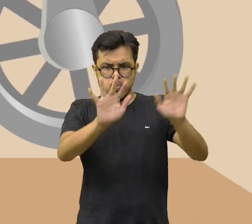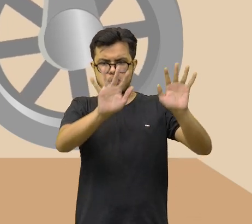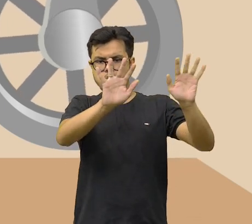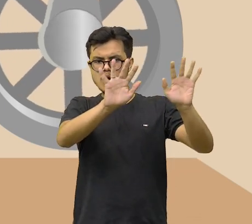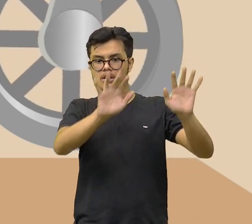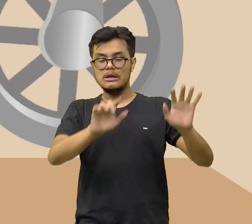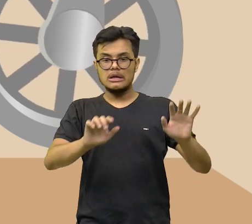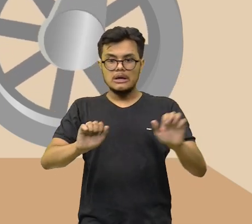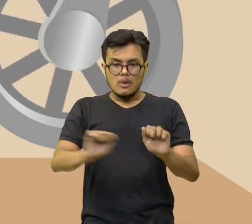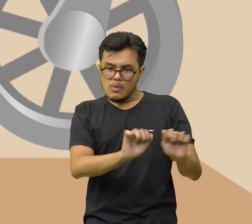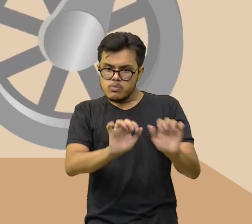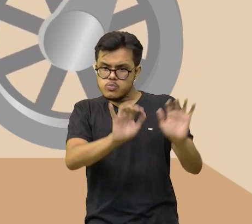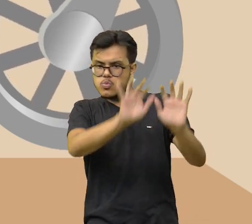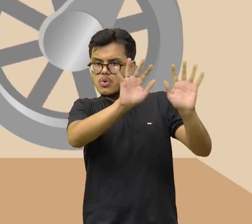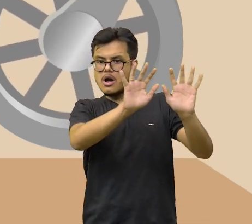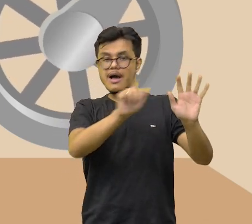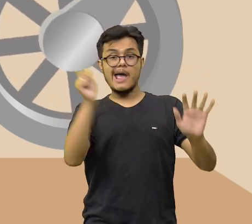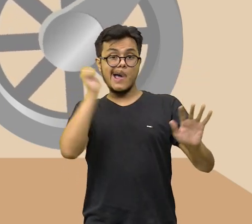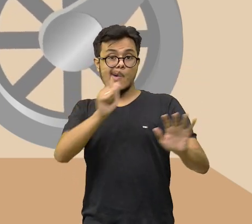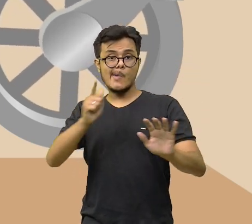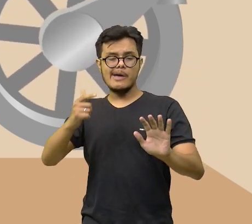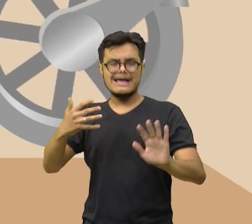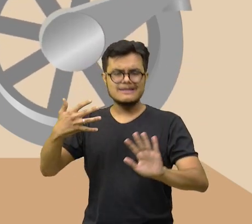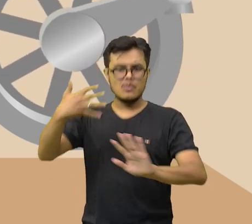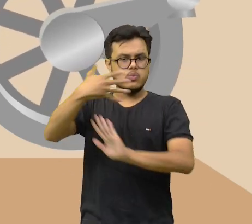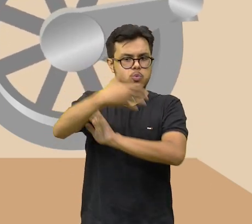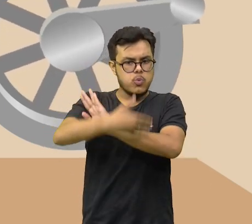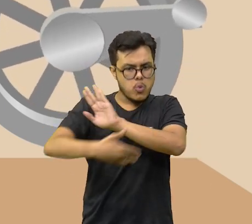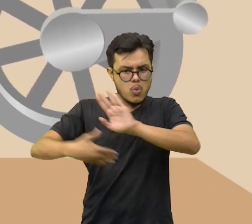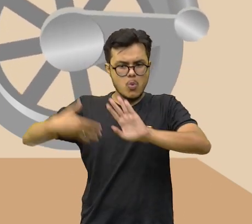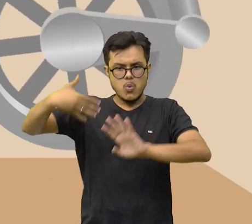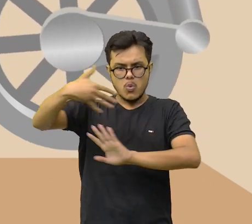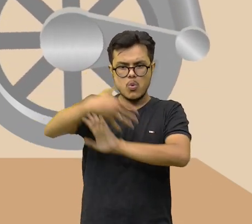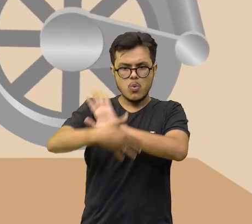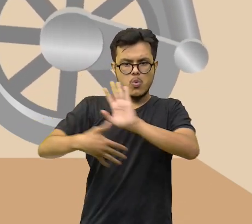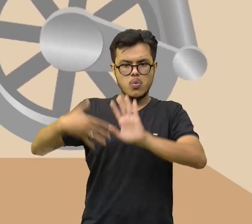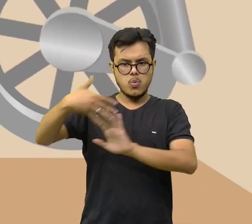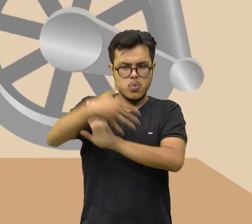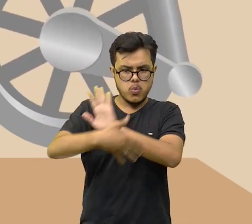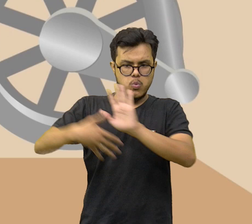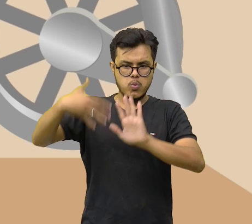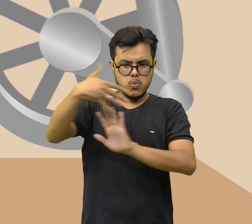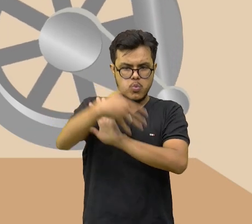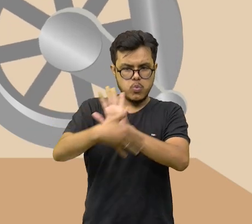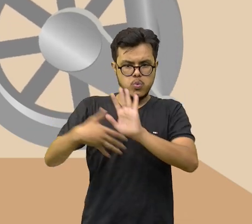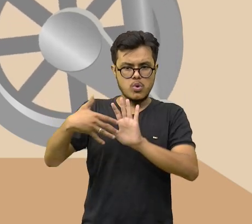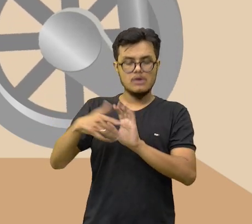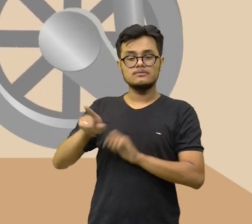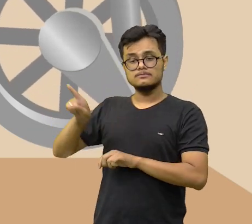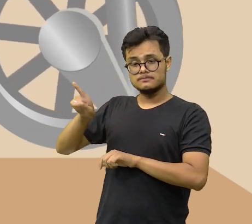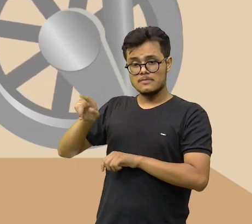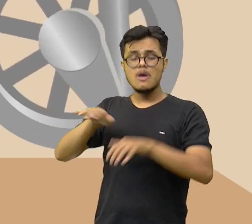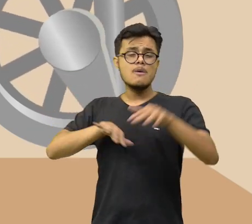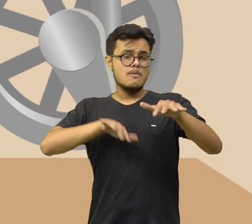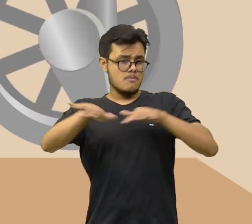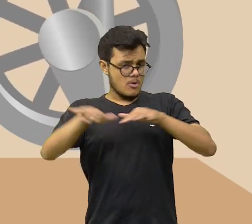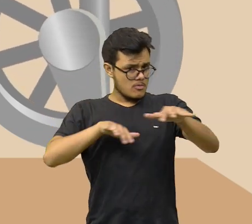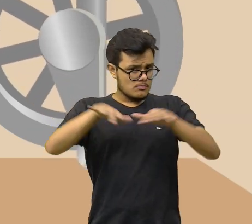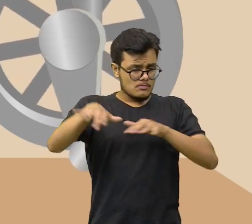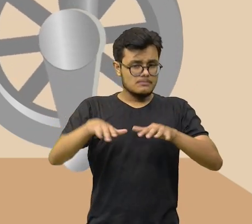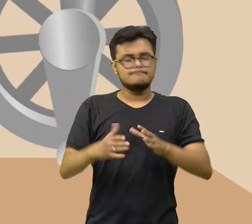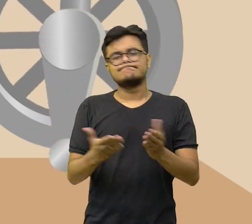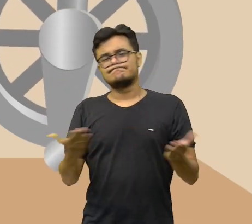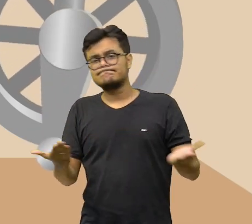vai movimentar um pistão. E esse pistão aí, ele